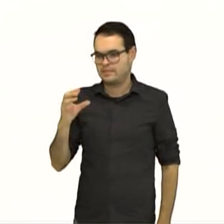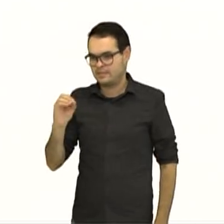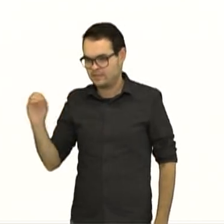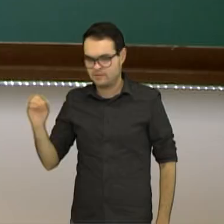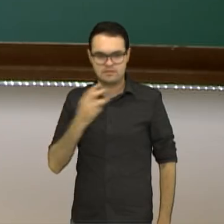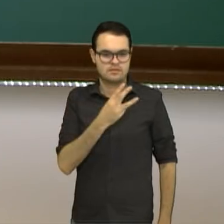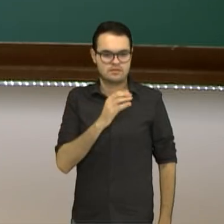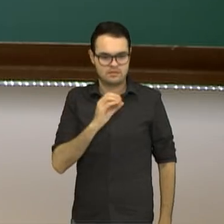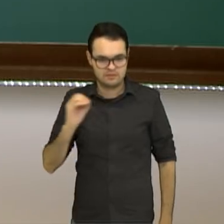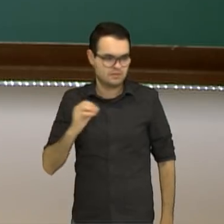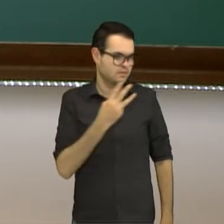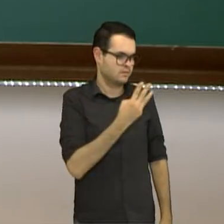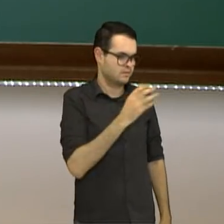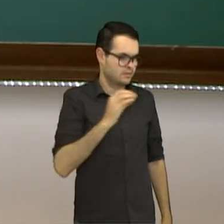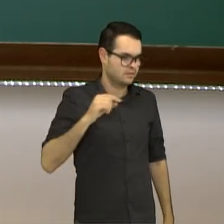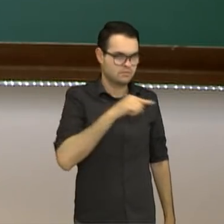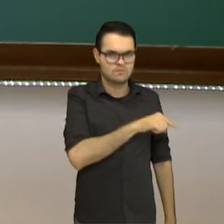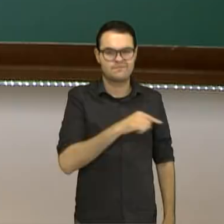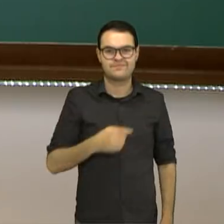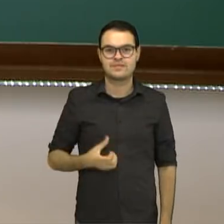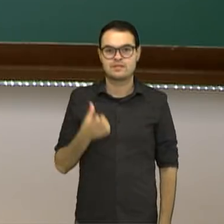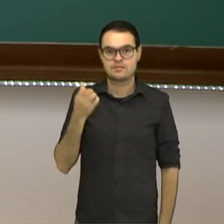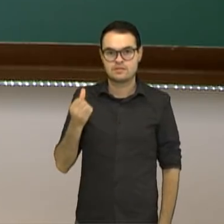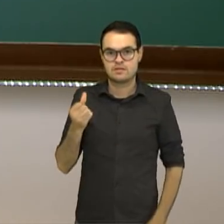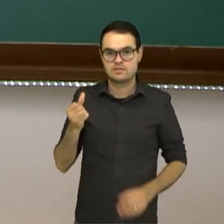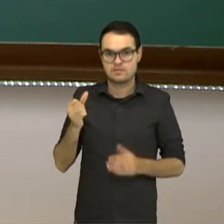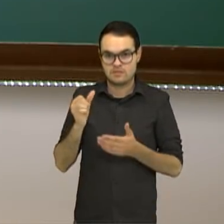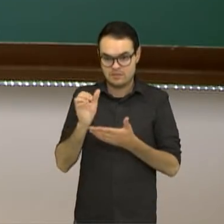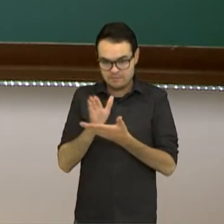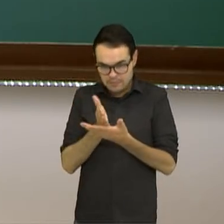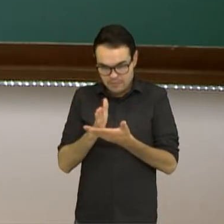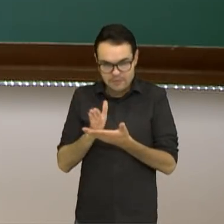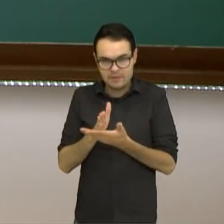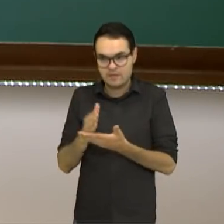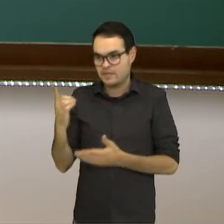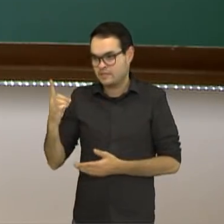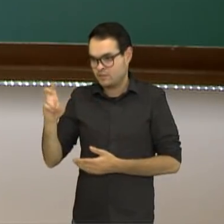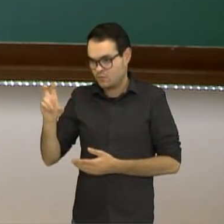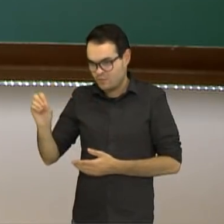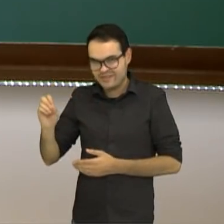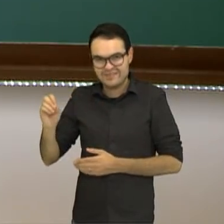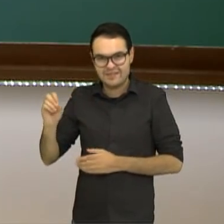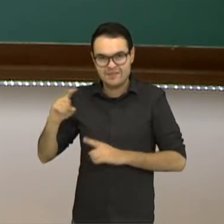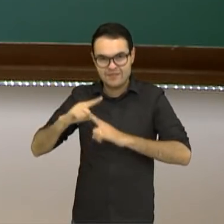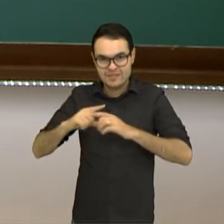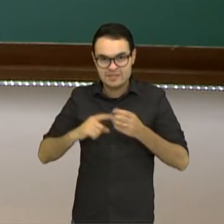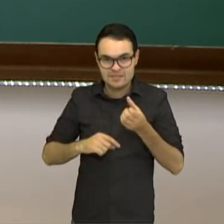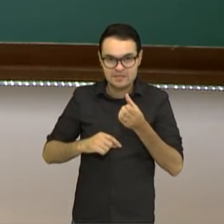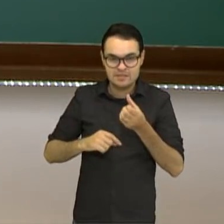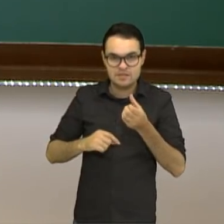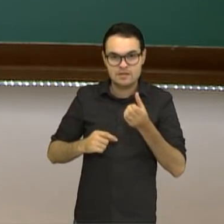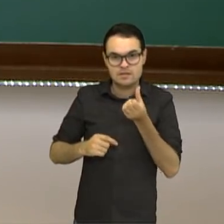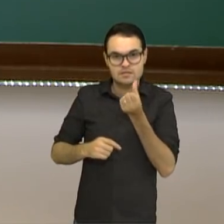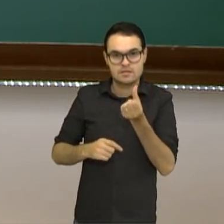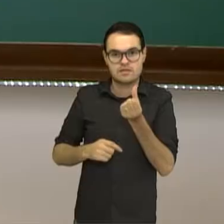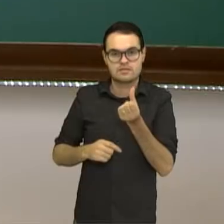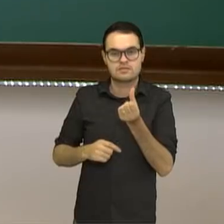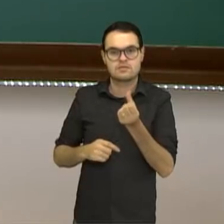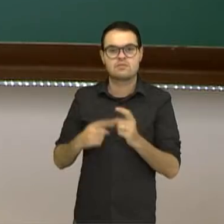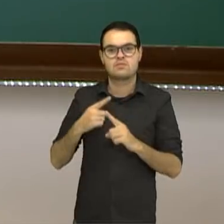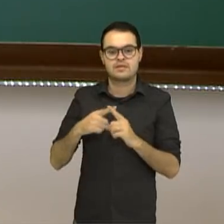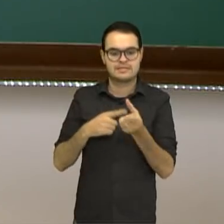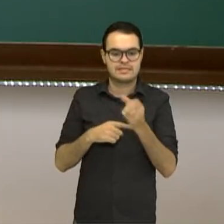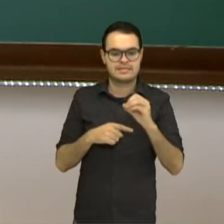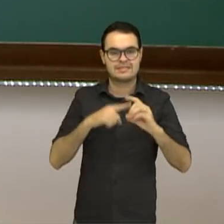eu tenho seis partes de 150. Então, eu posso pensar que cabe 60 vezes, porque a gente está